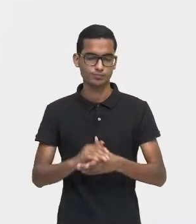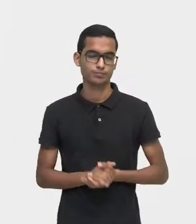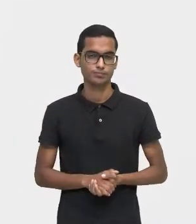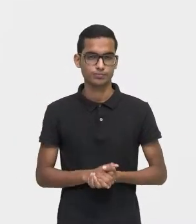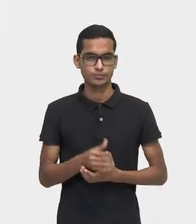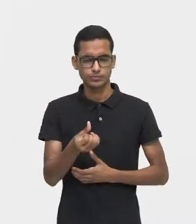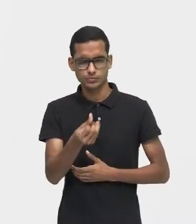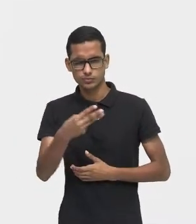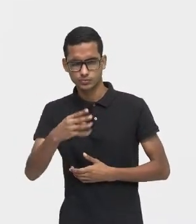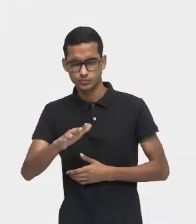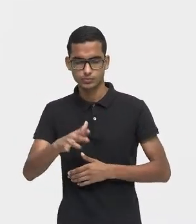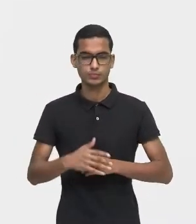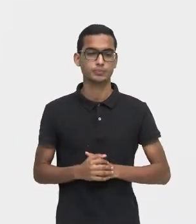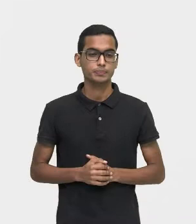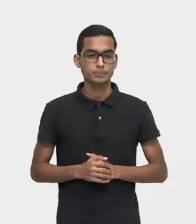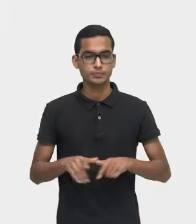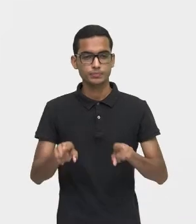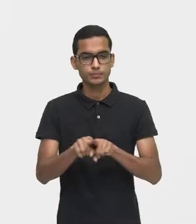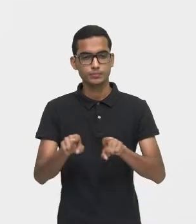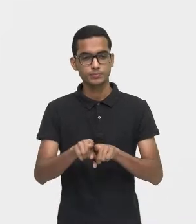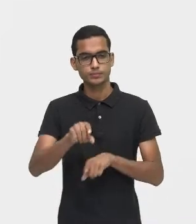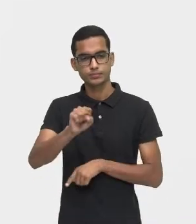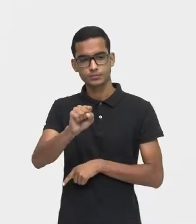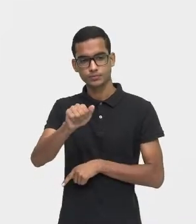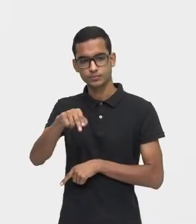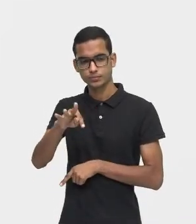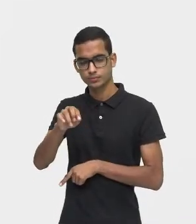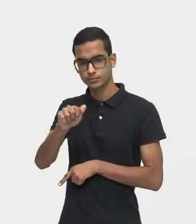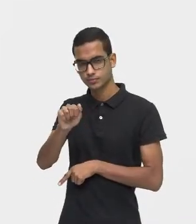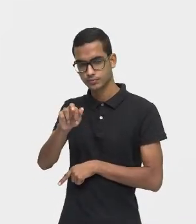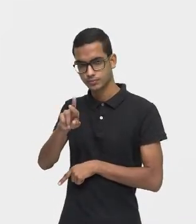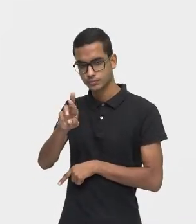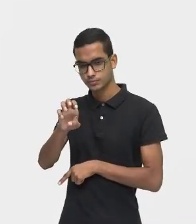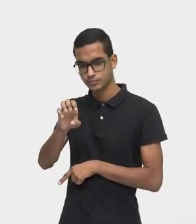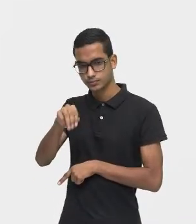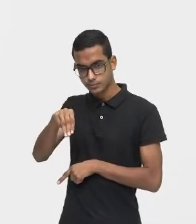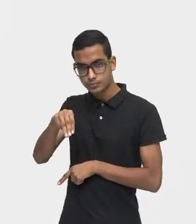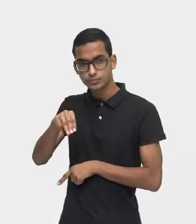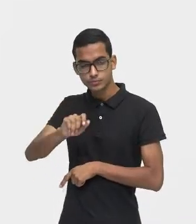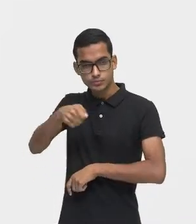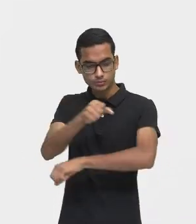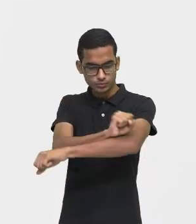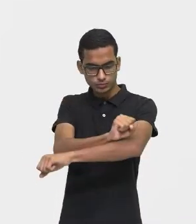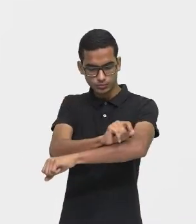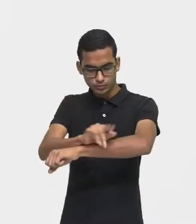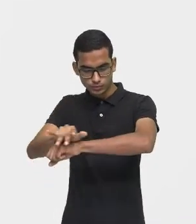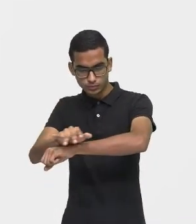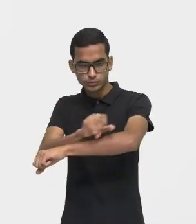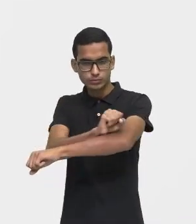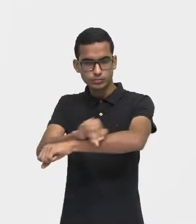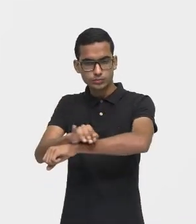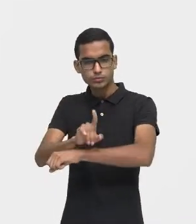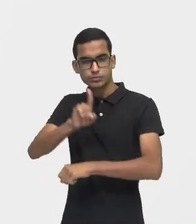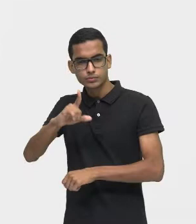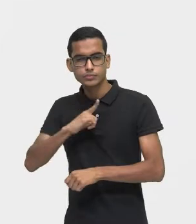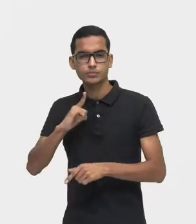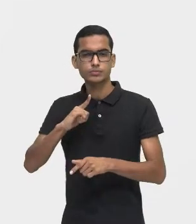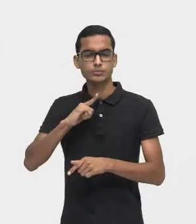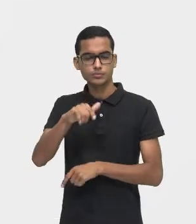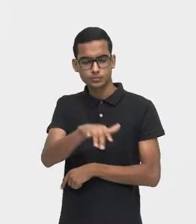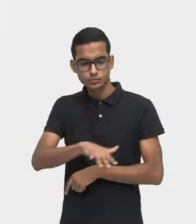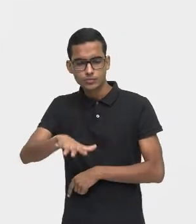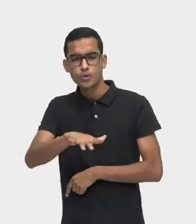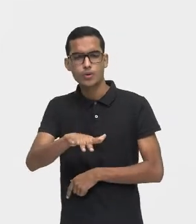disso, também teremos Santarém, no Pará, também de um modo geral, cargas gerais e também grãos, principalmente a